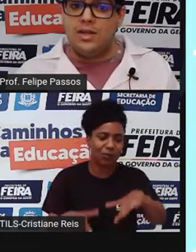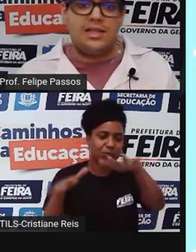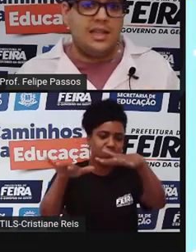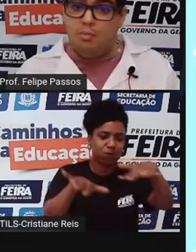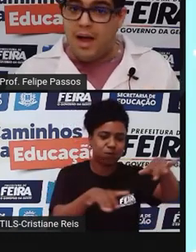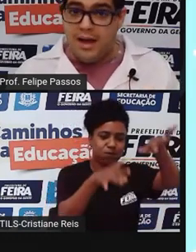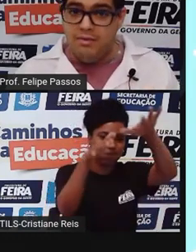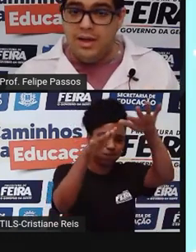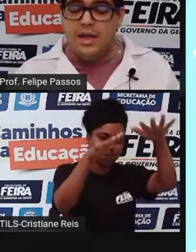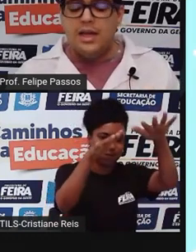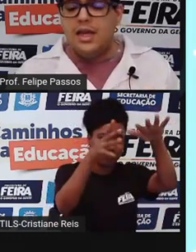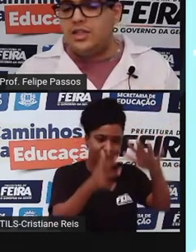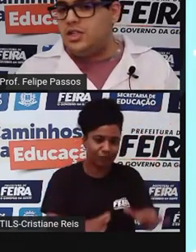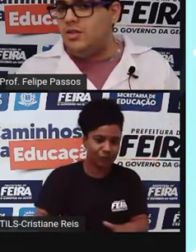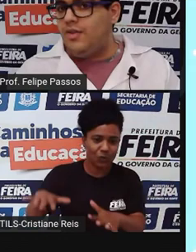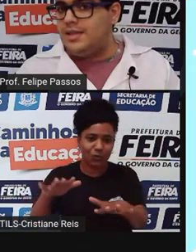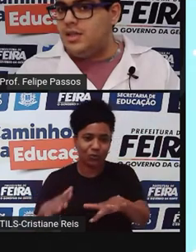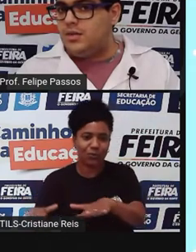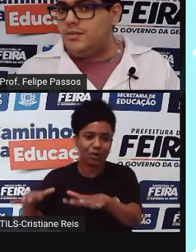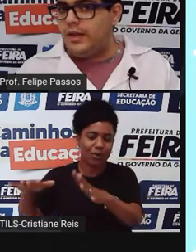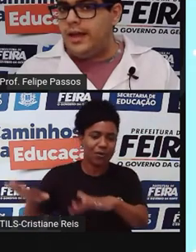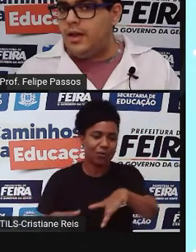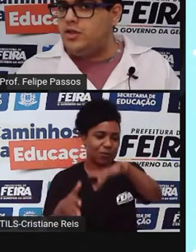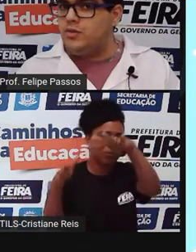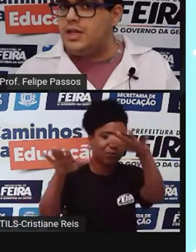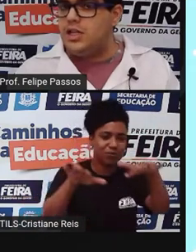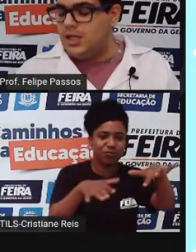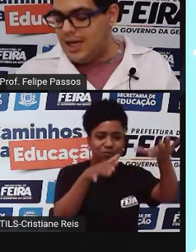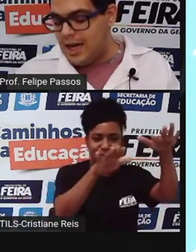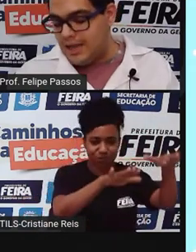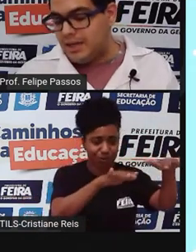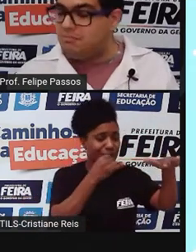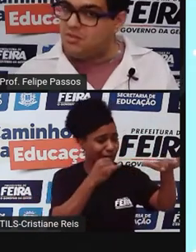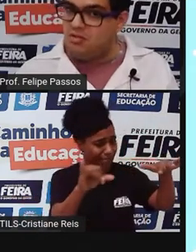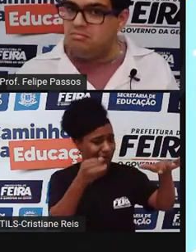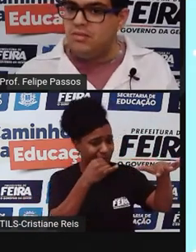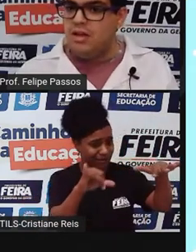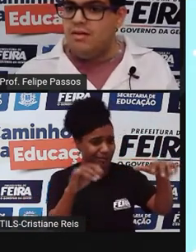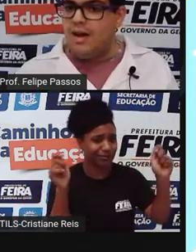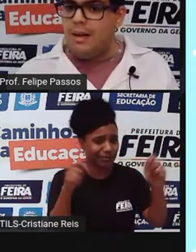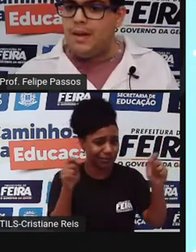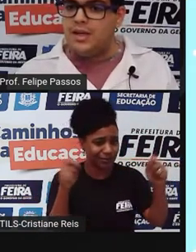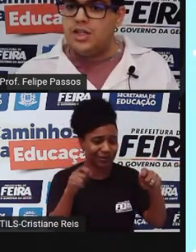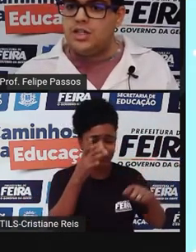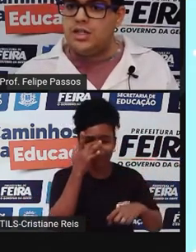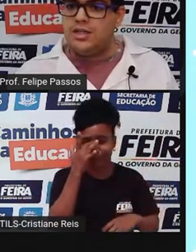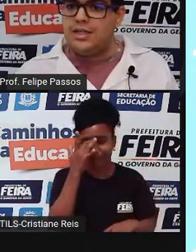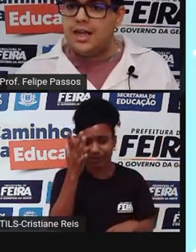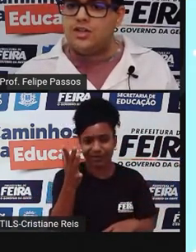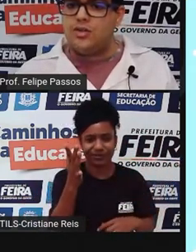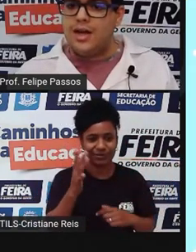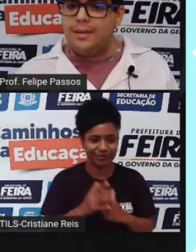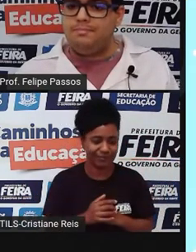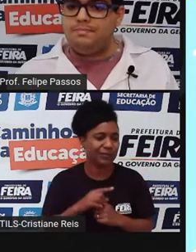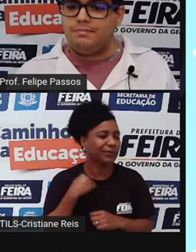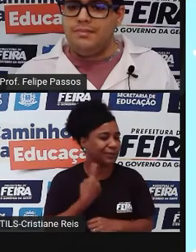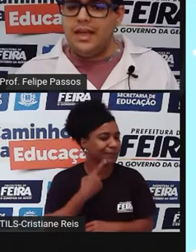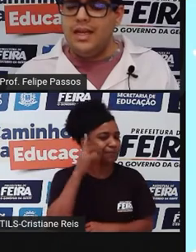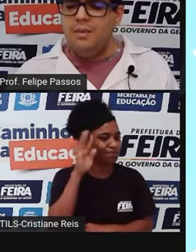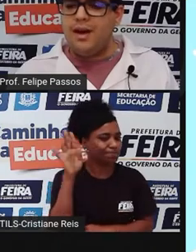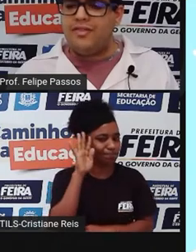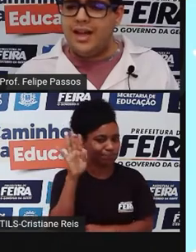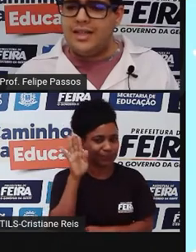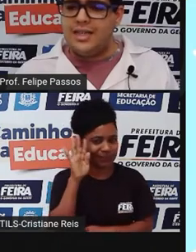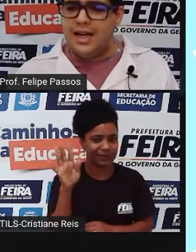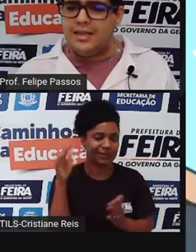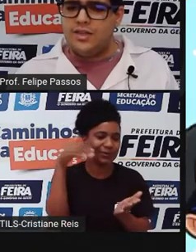as ondas que não param, e a gente não faz isso, né? A gente usa energia hidrelétrica. Então, vale a pena a gente se questionar. E